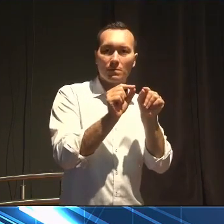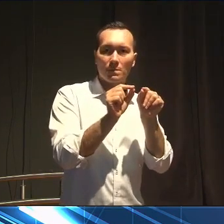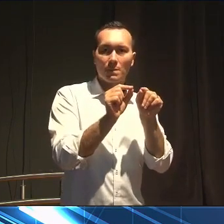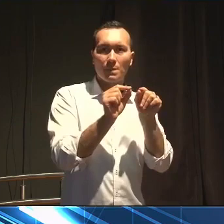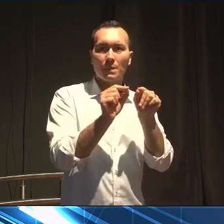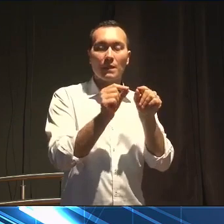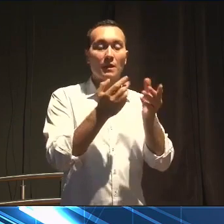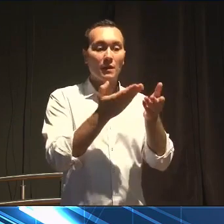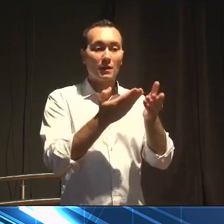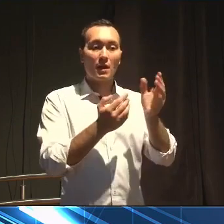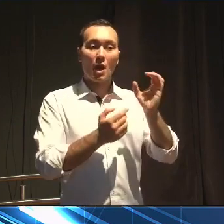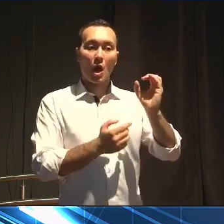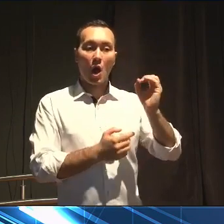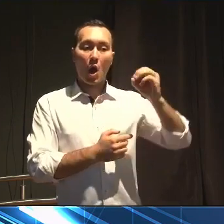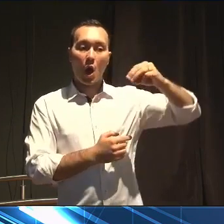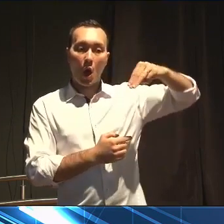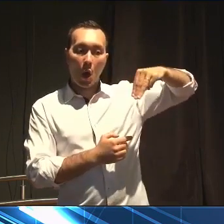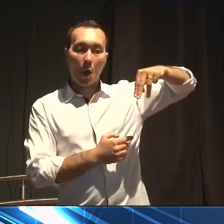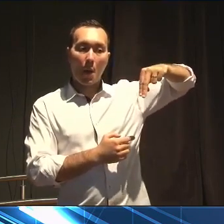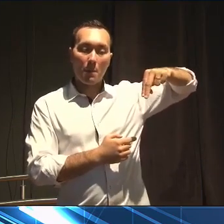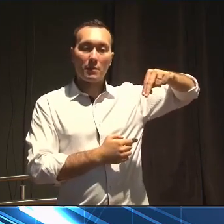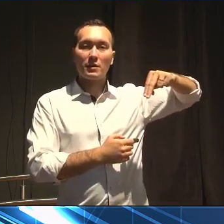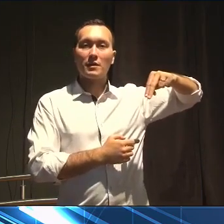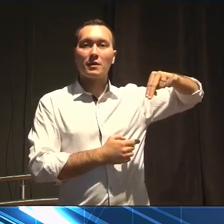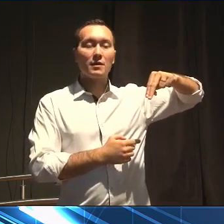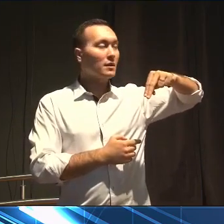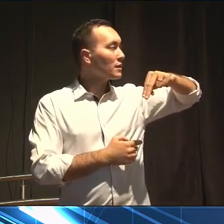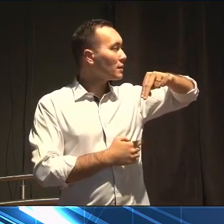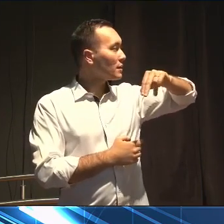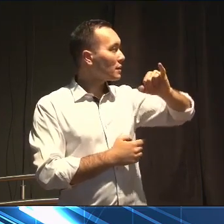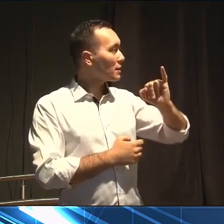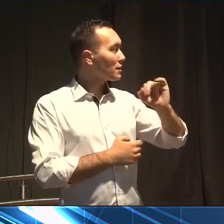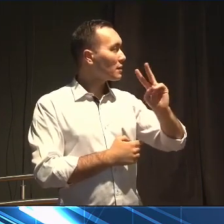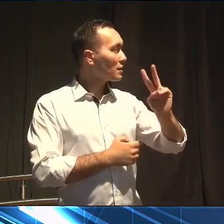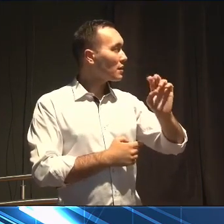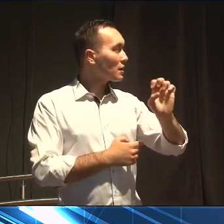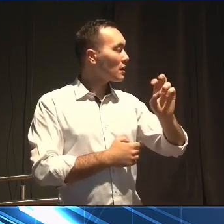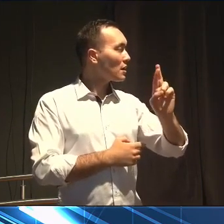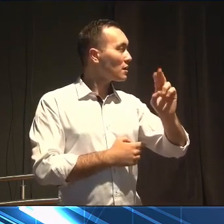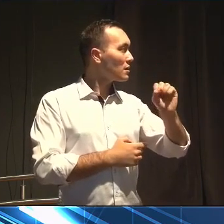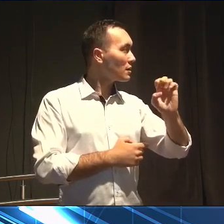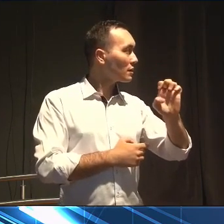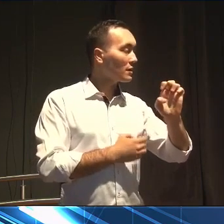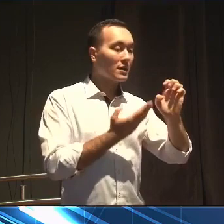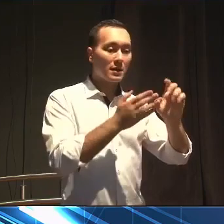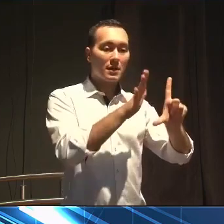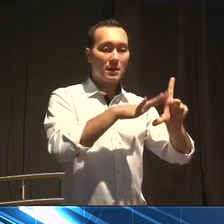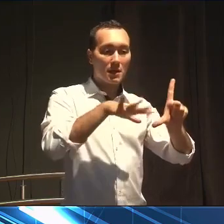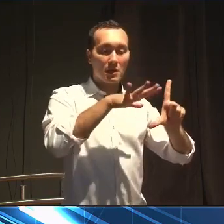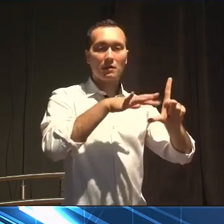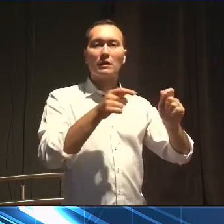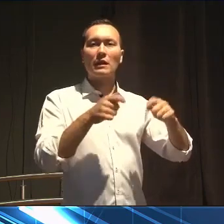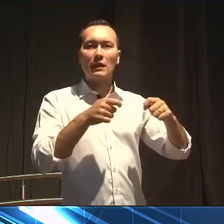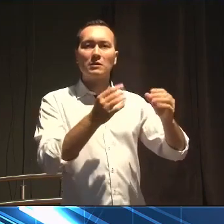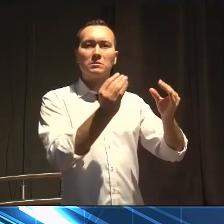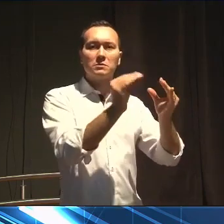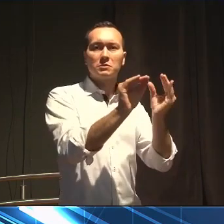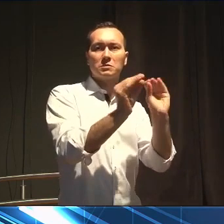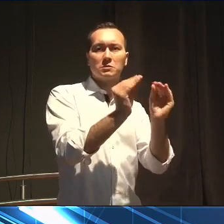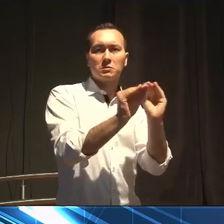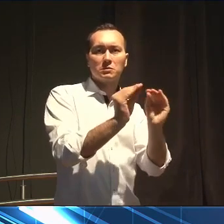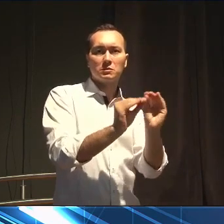metaverso da NVIDIA. O Omniverse é uma plataforma para criação e operação de aplicações, dentro